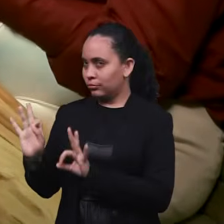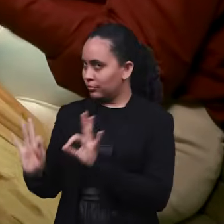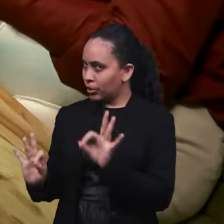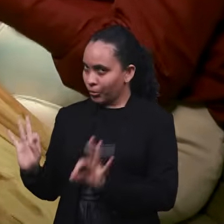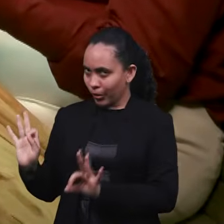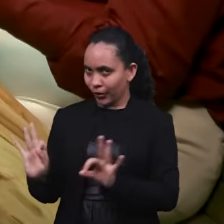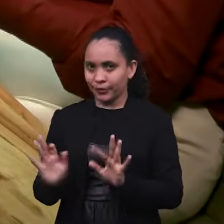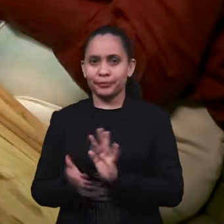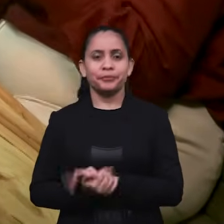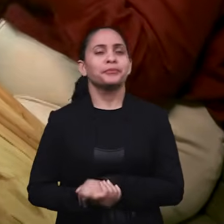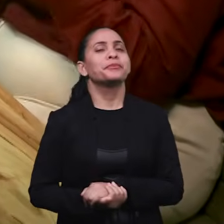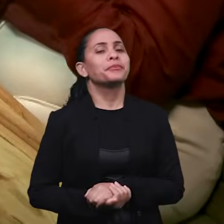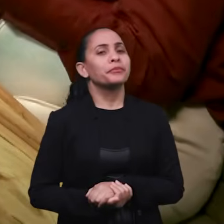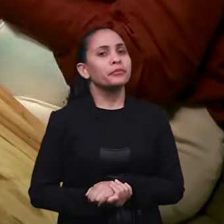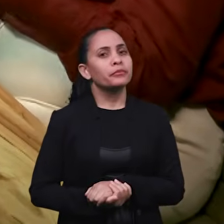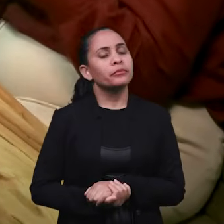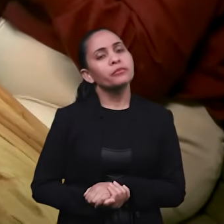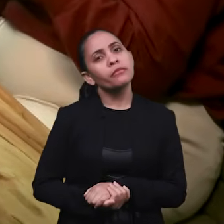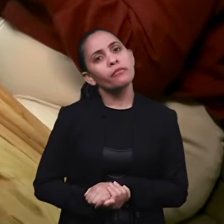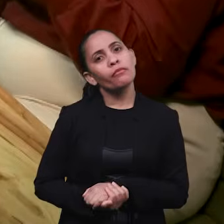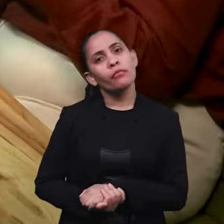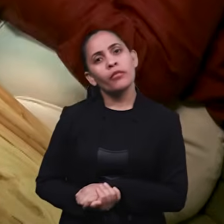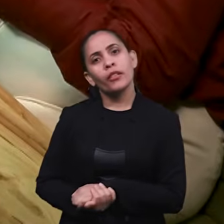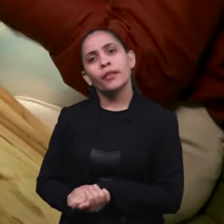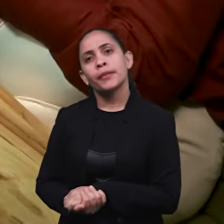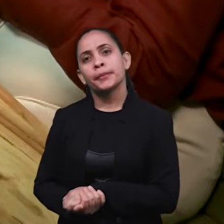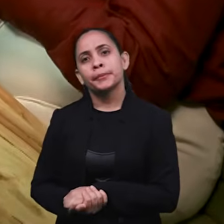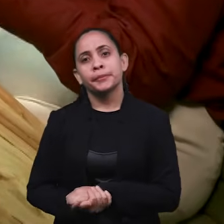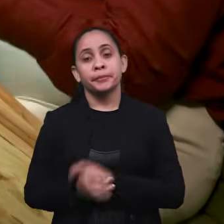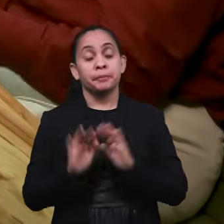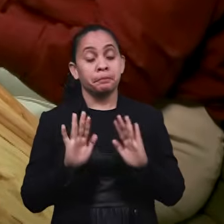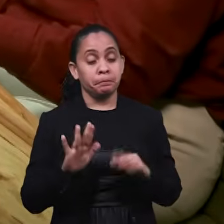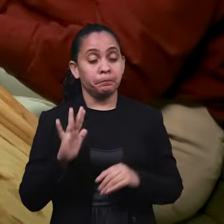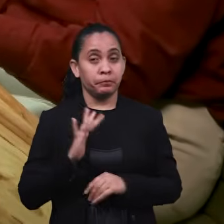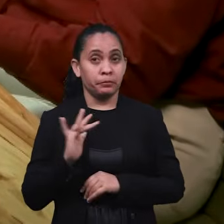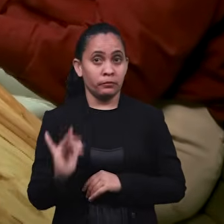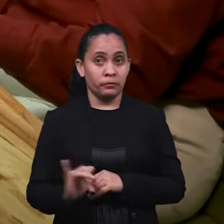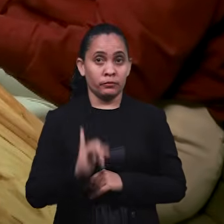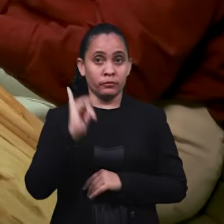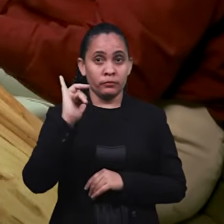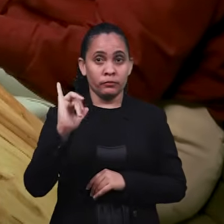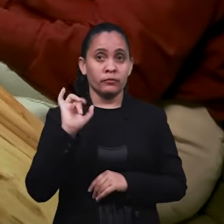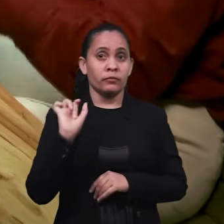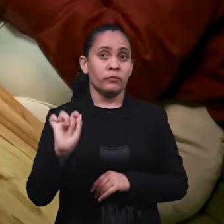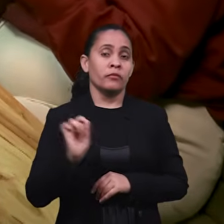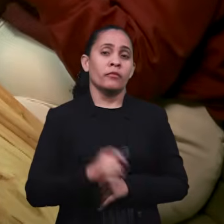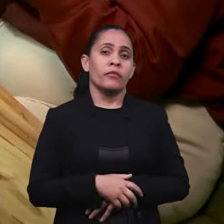Um trabalho, né? Então, quer dizer, e o detalhe importante dessa